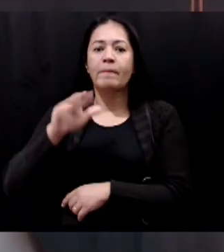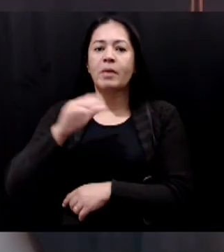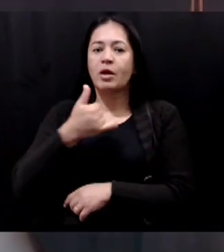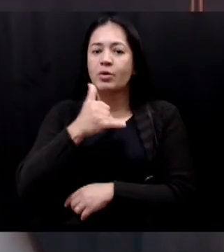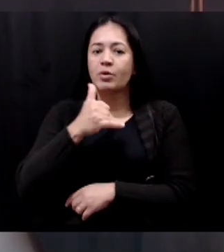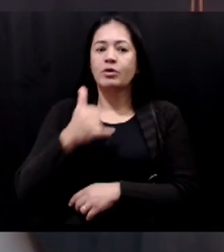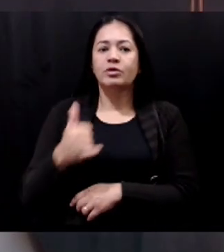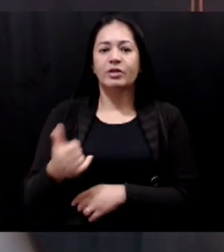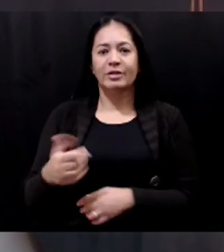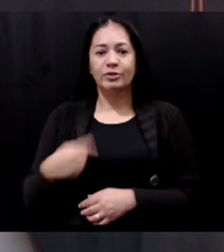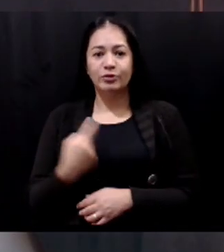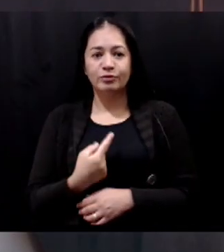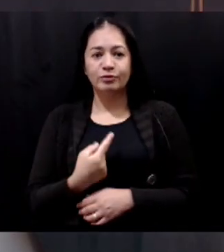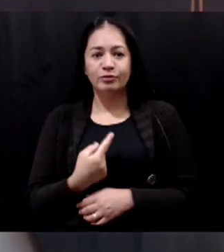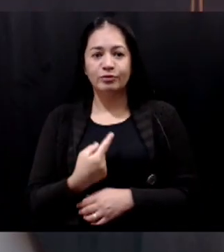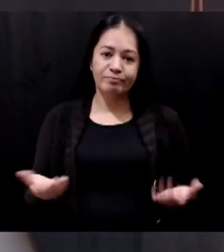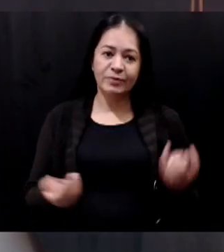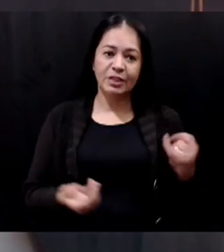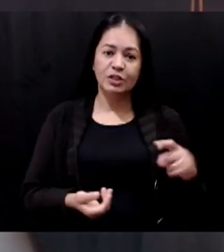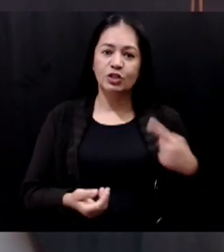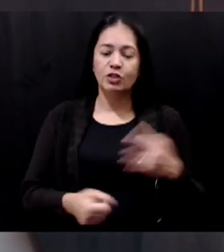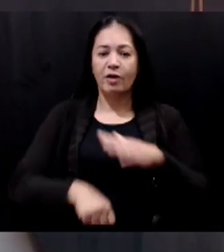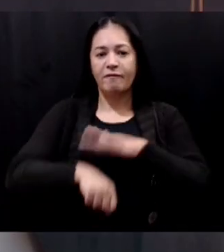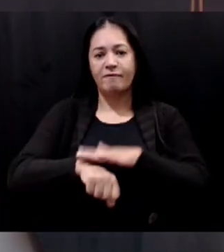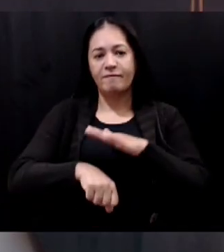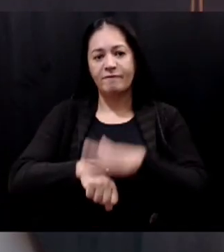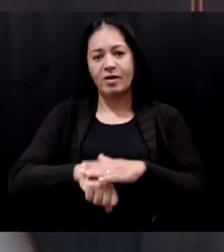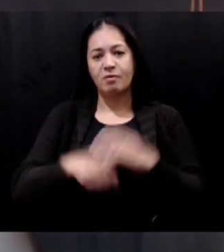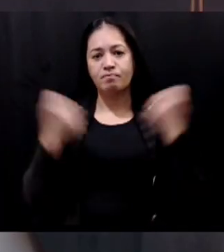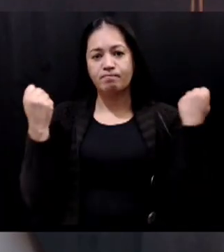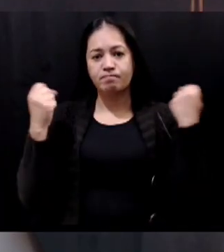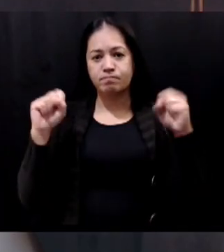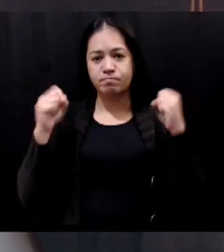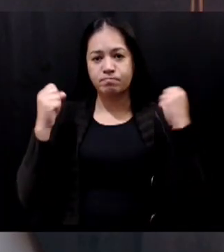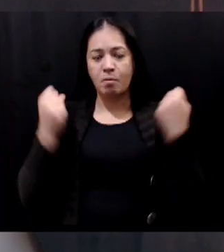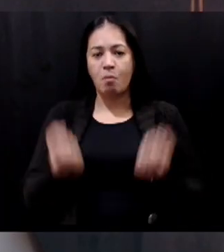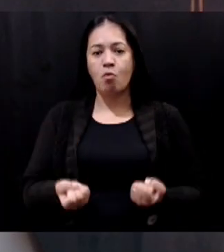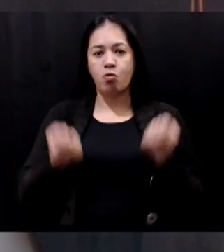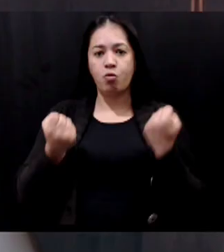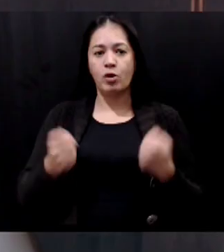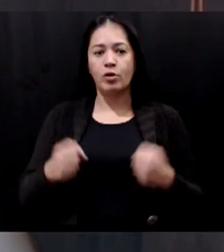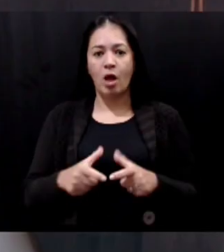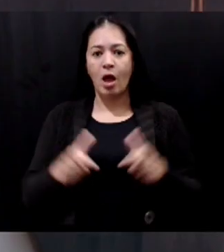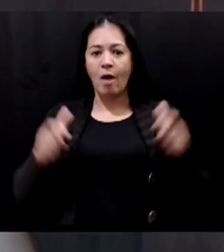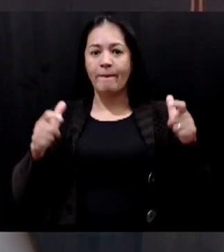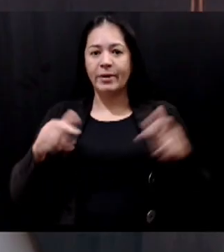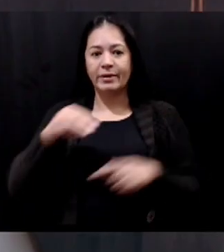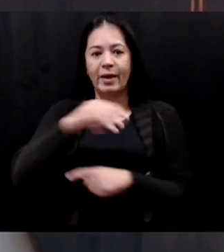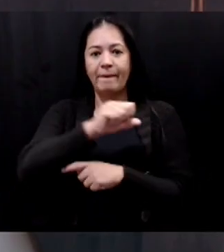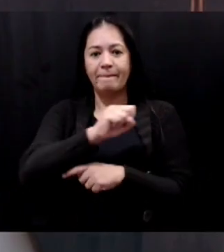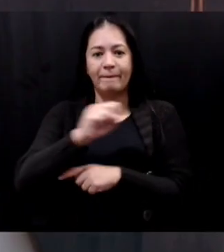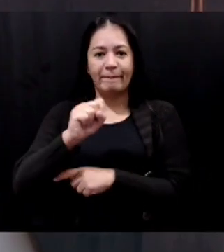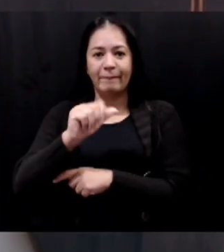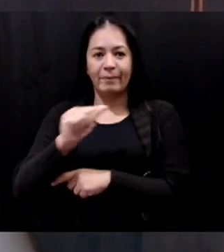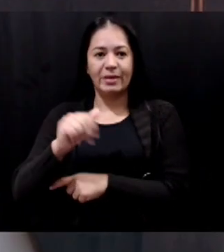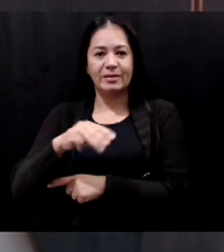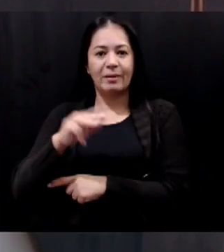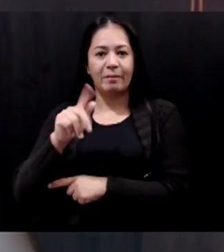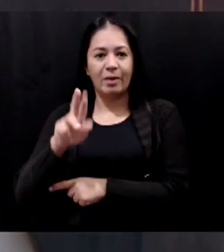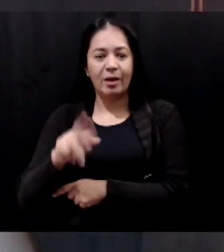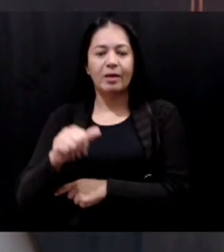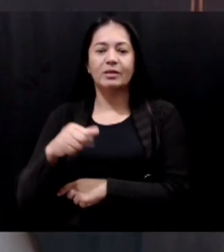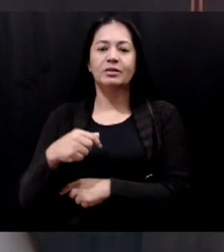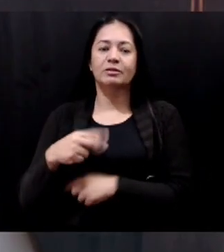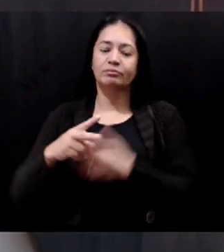organismo? Então, se a gente faz musculação, a gente aumenta a nossa massa magra, a gente aumenta o nosso músculo.